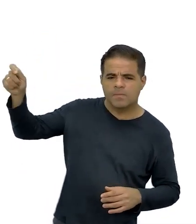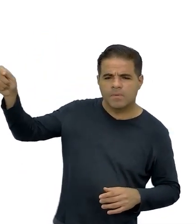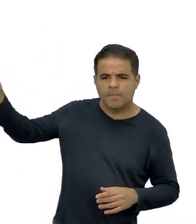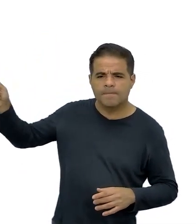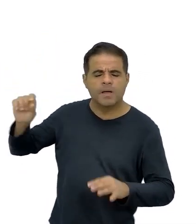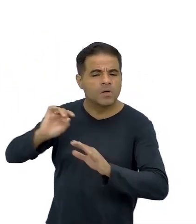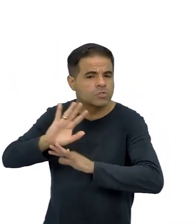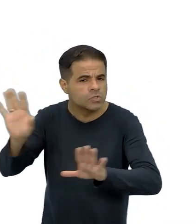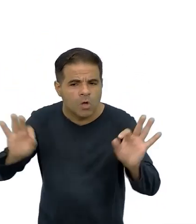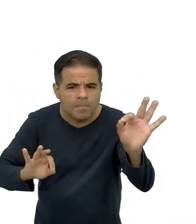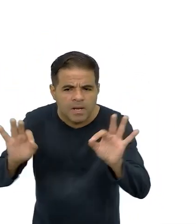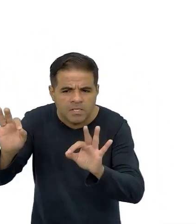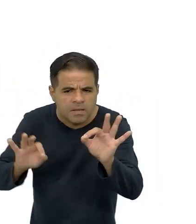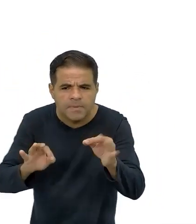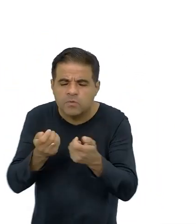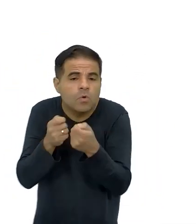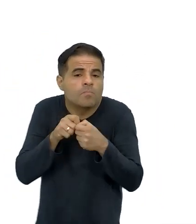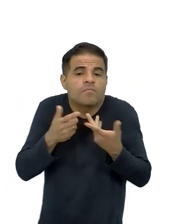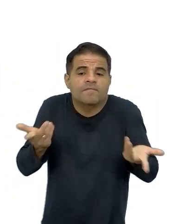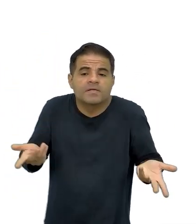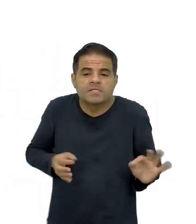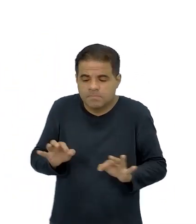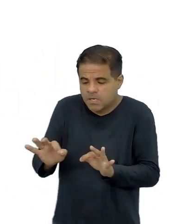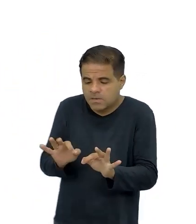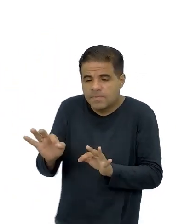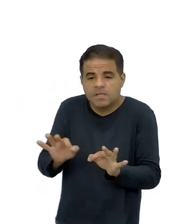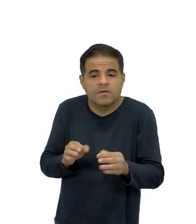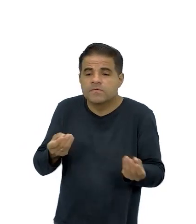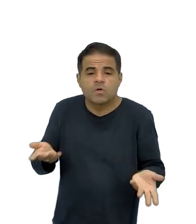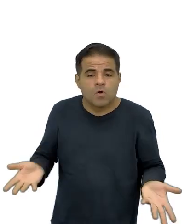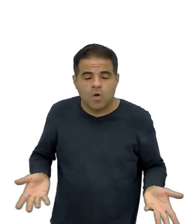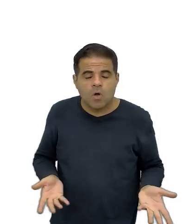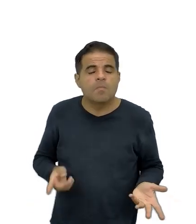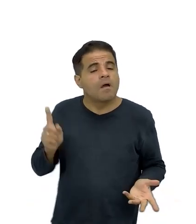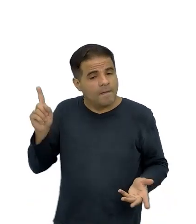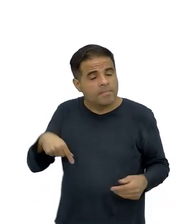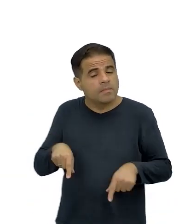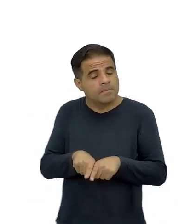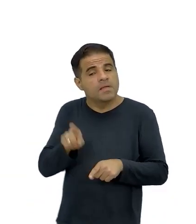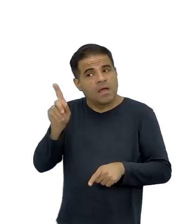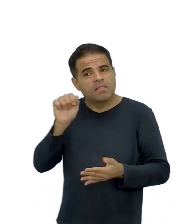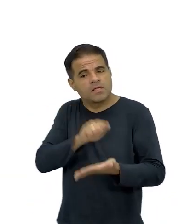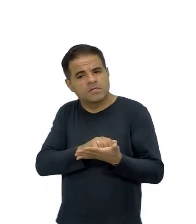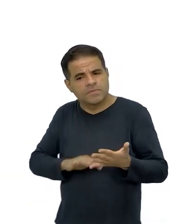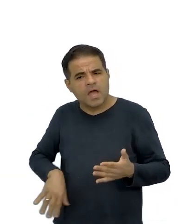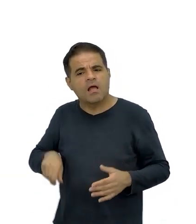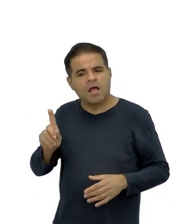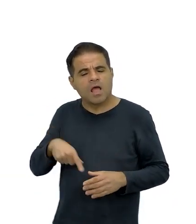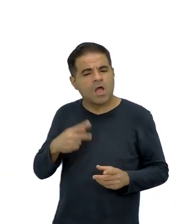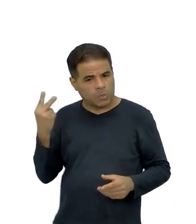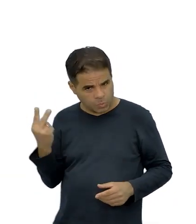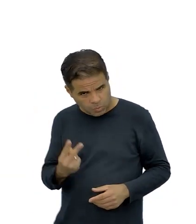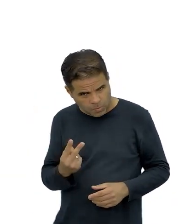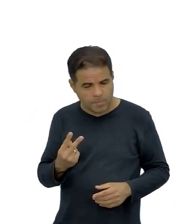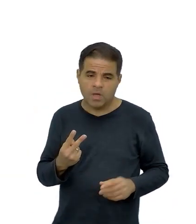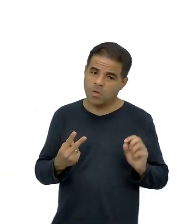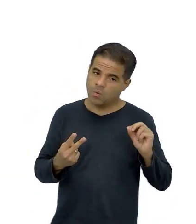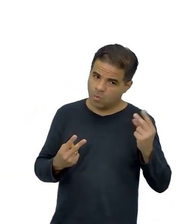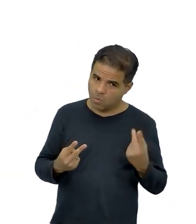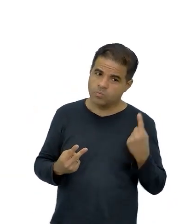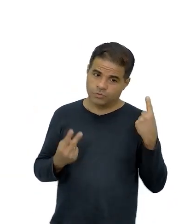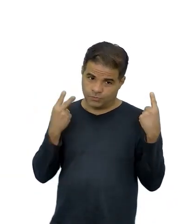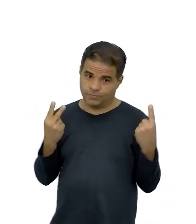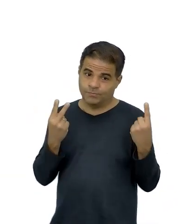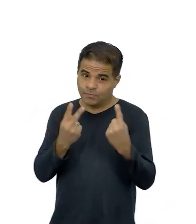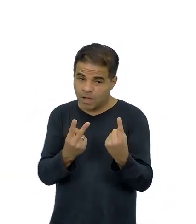apenas o planejamento. Como será feito esse planejamento? E até mesmo se essa atividade será em dupla ou individual.